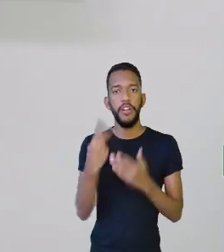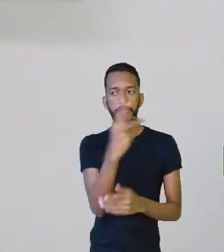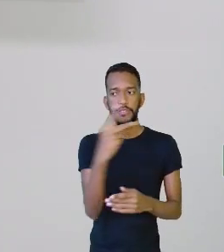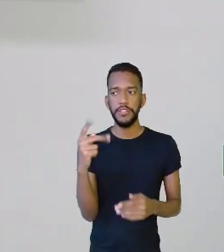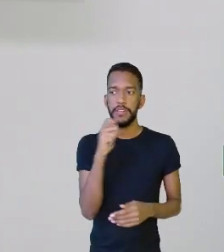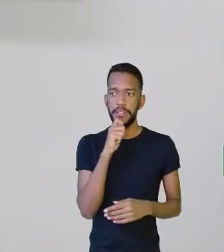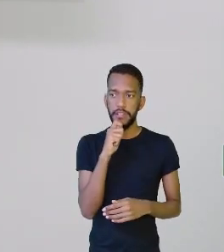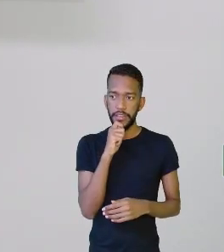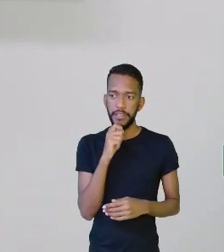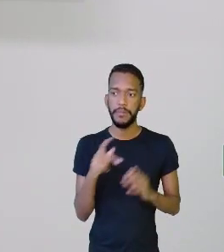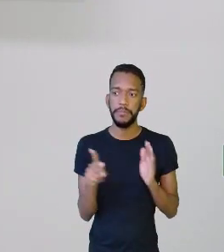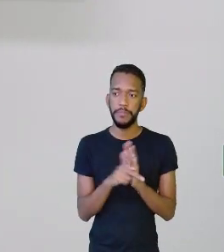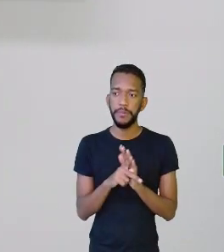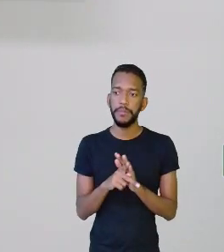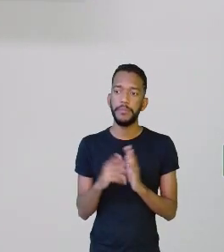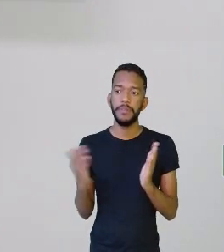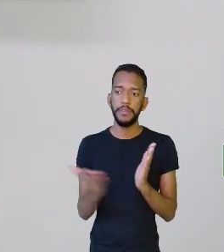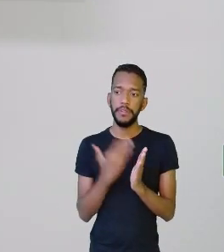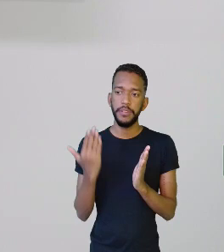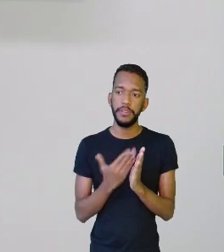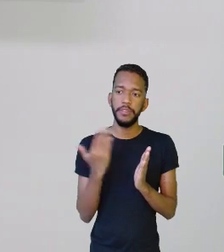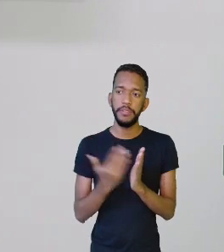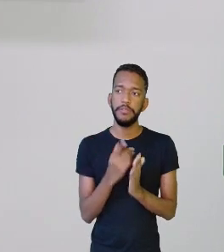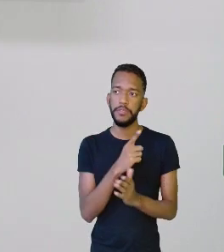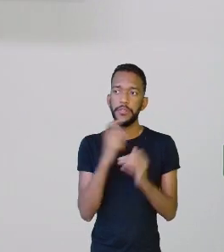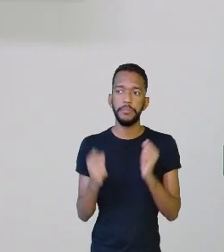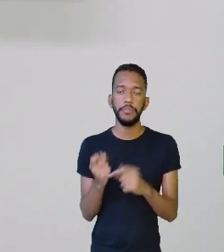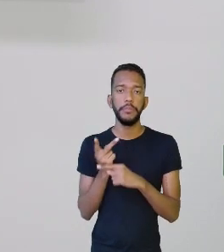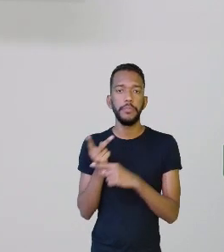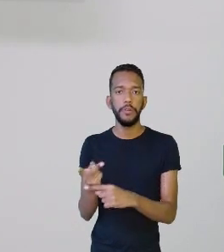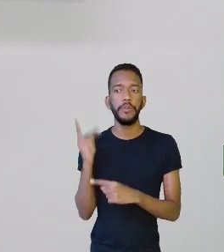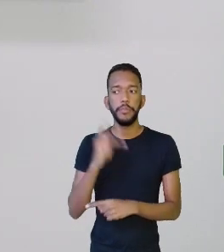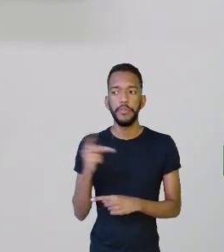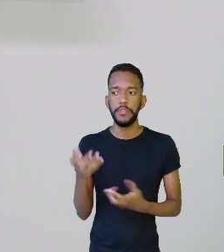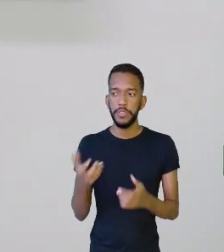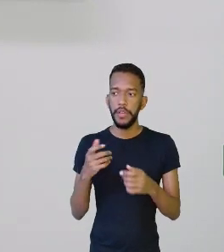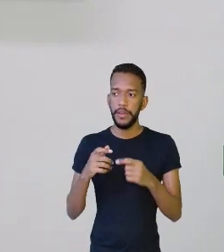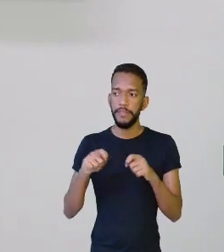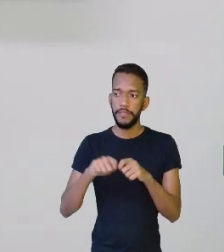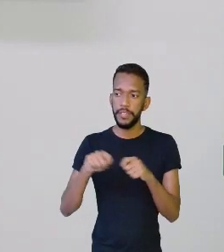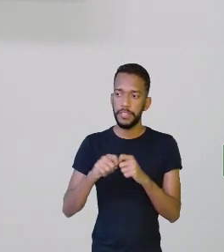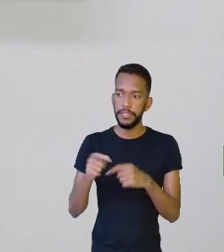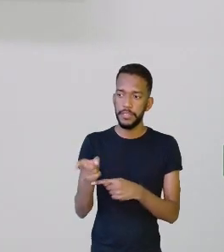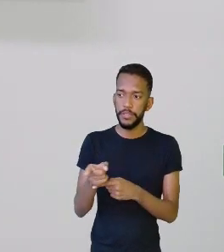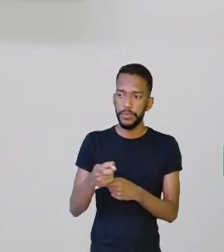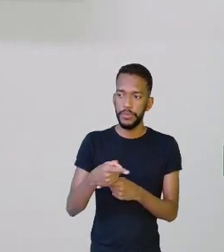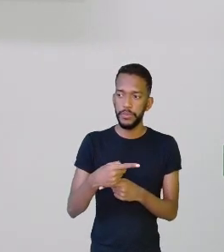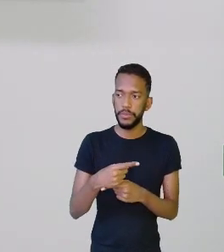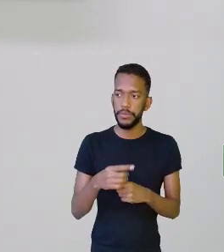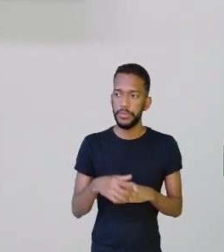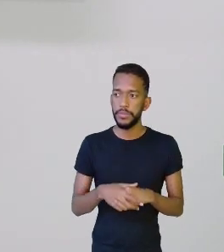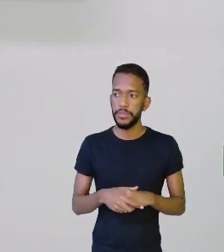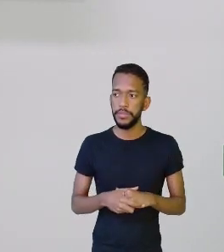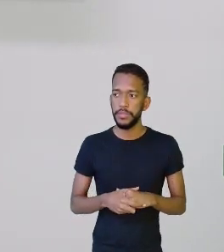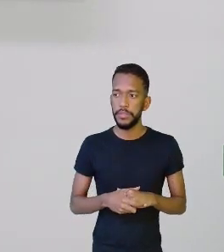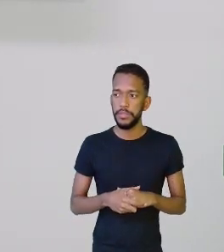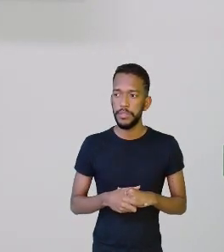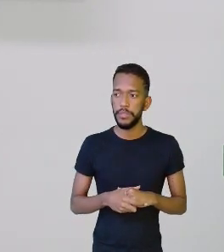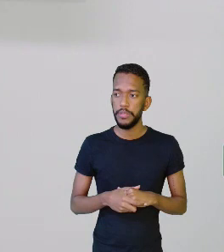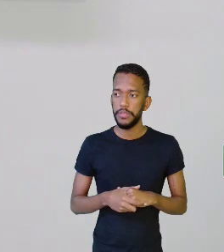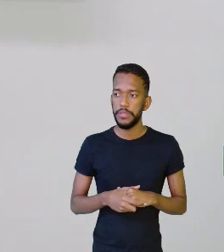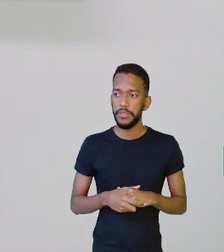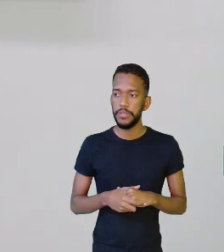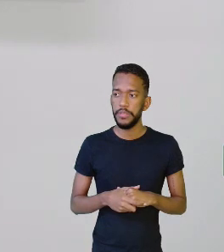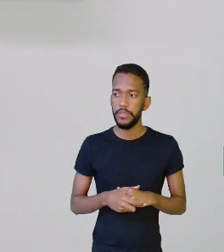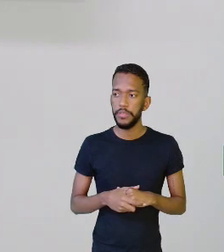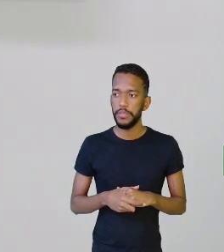ainda, né? Através desses livrinhos que vocês podem falar com a professora para montar. E ele simula justamente o